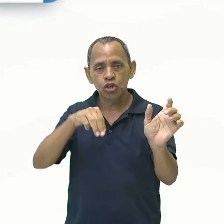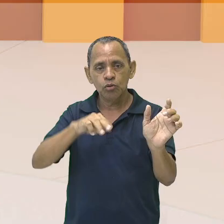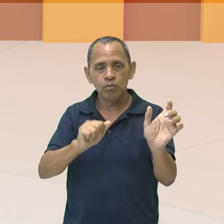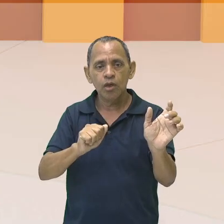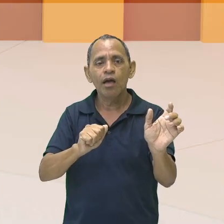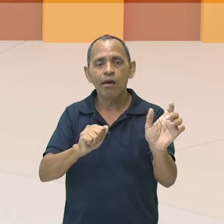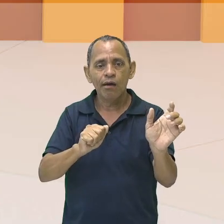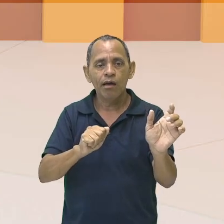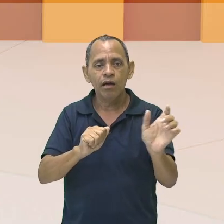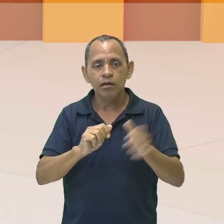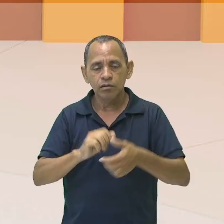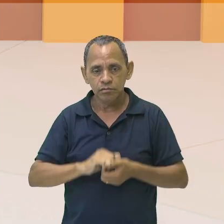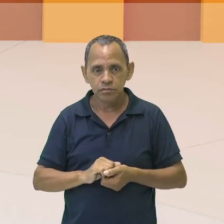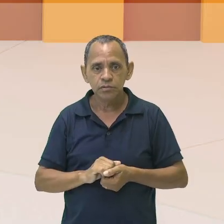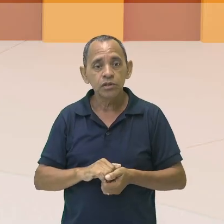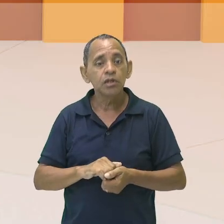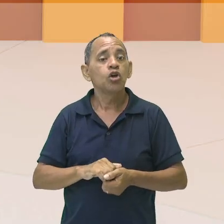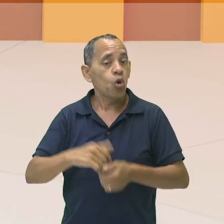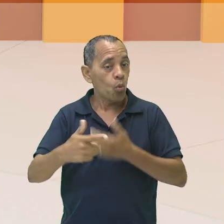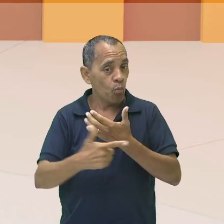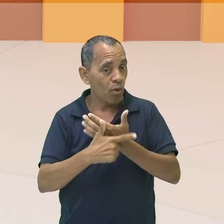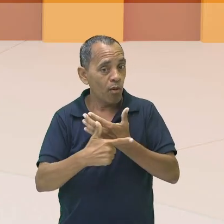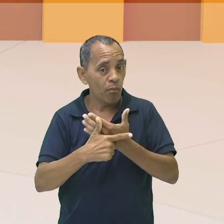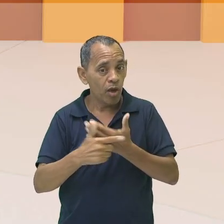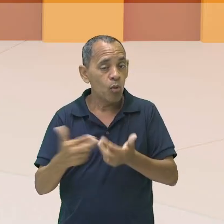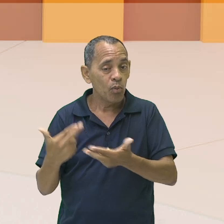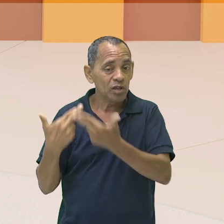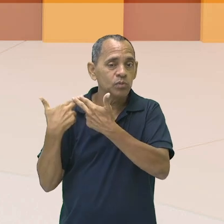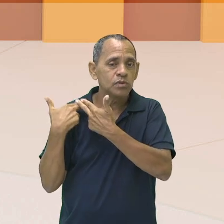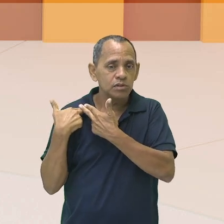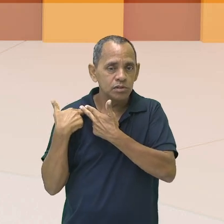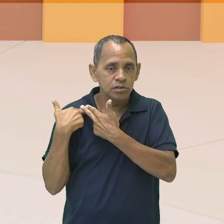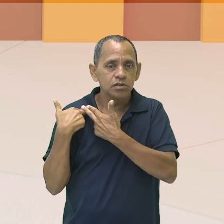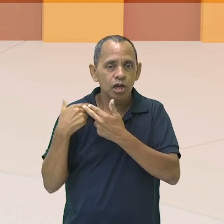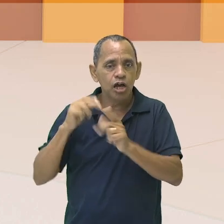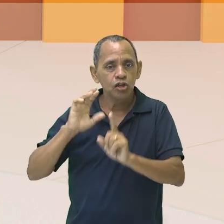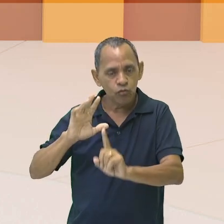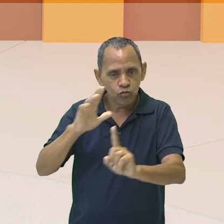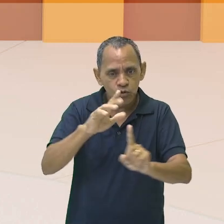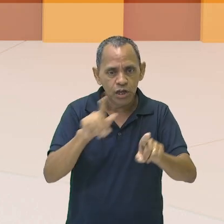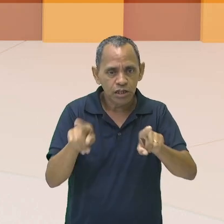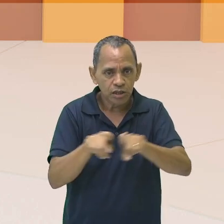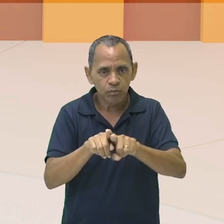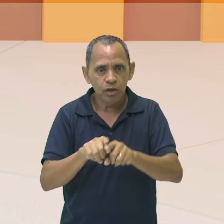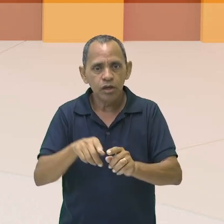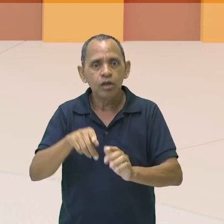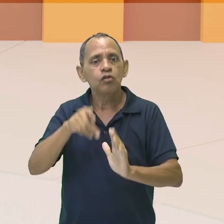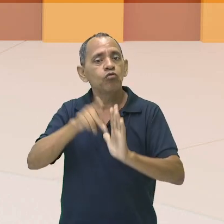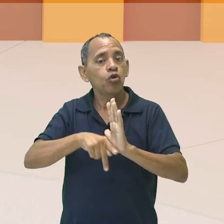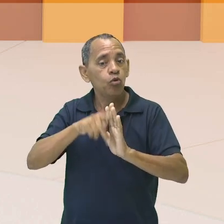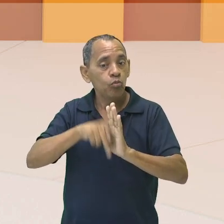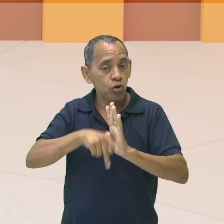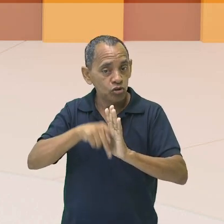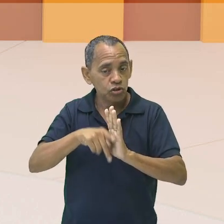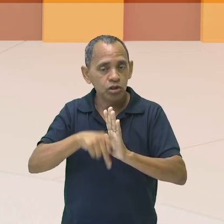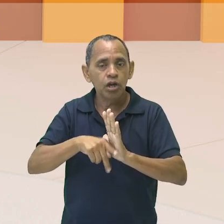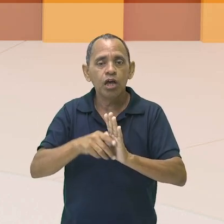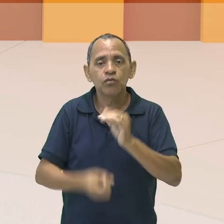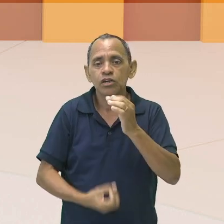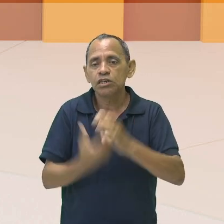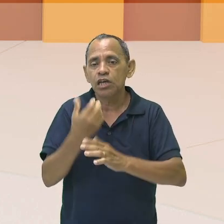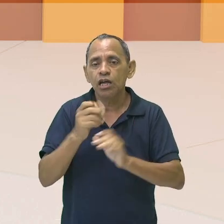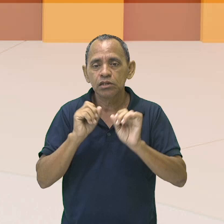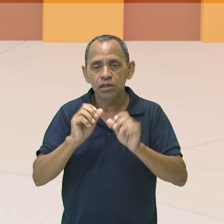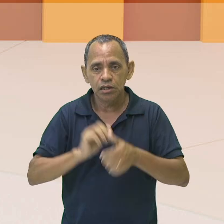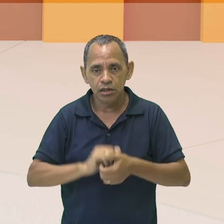do desenvolvimento sustentável de uma forma geral, certo? Foi um programa que foi criado